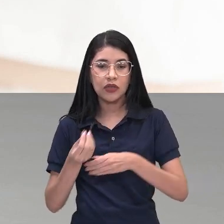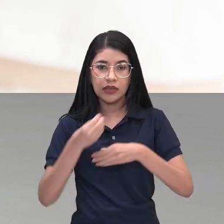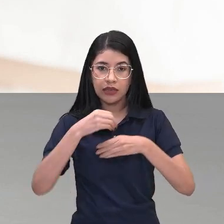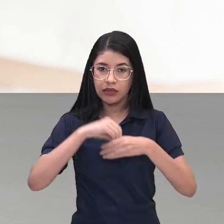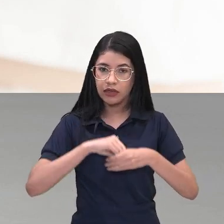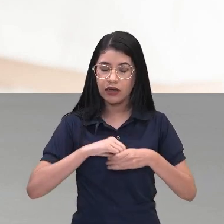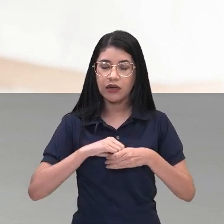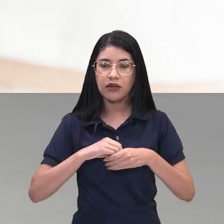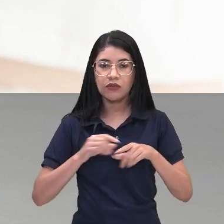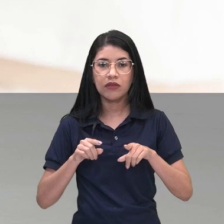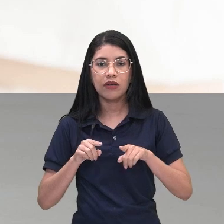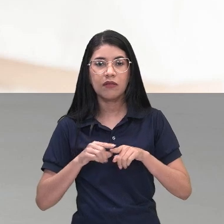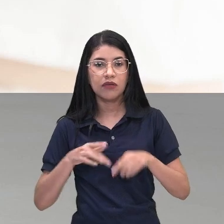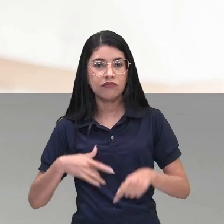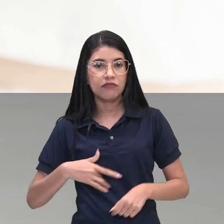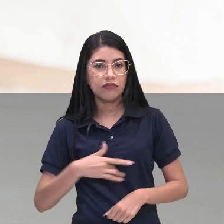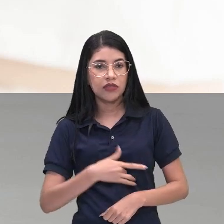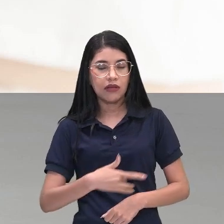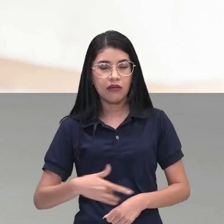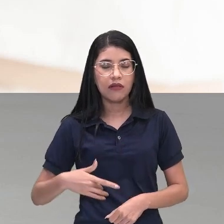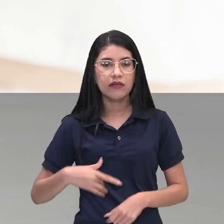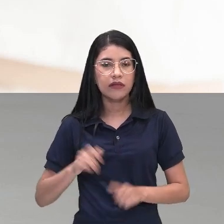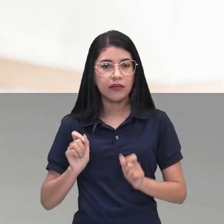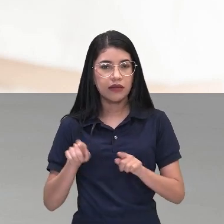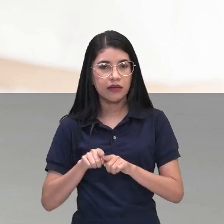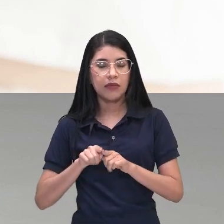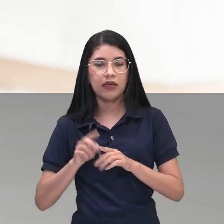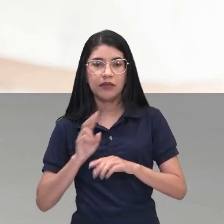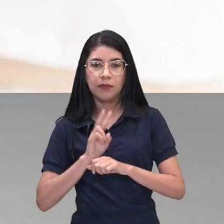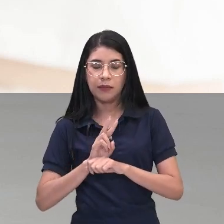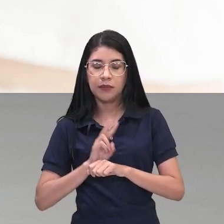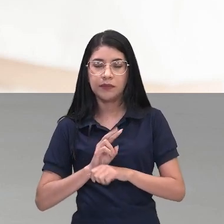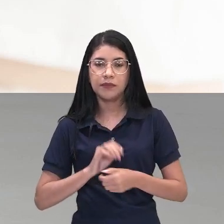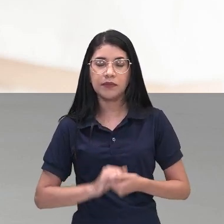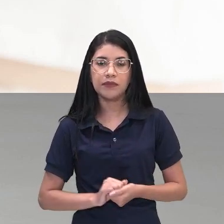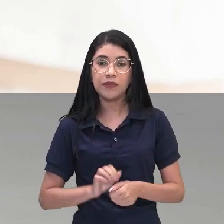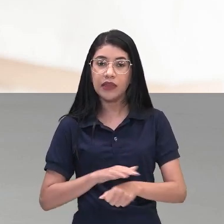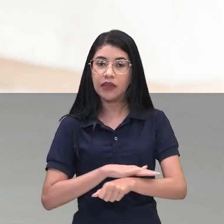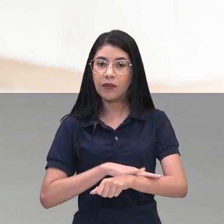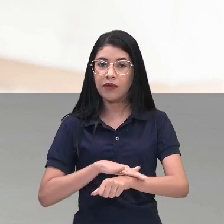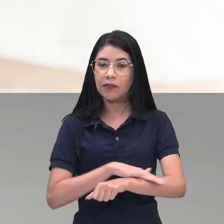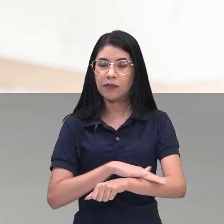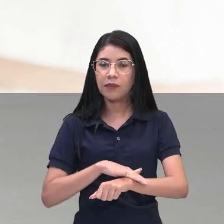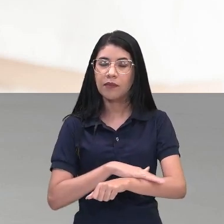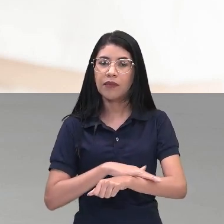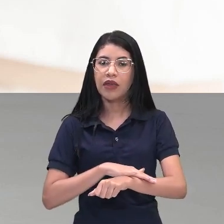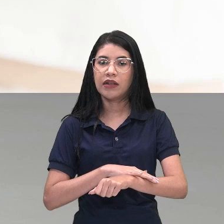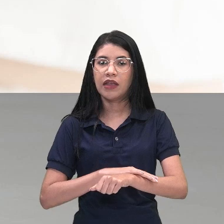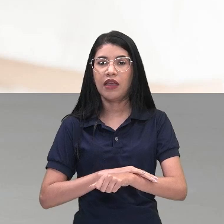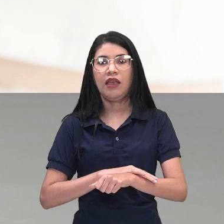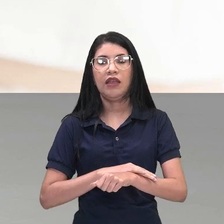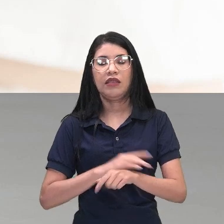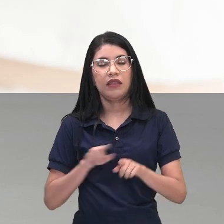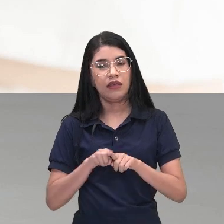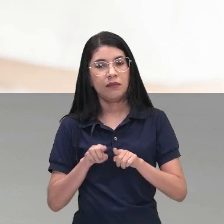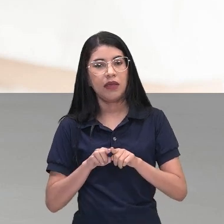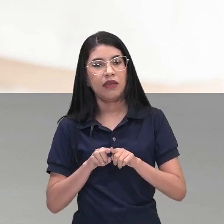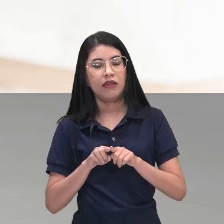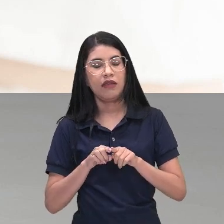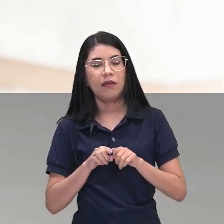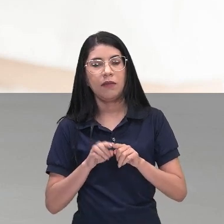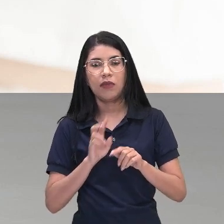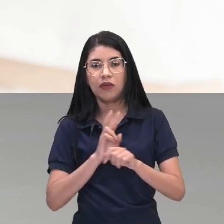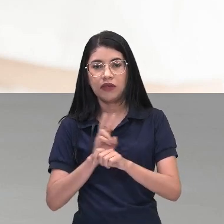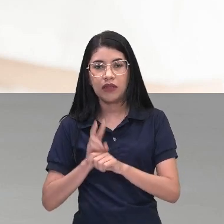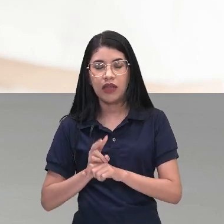internas, né? Os tecidos mais internos e os nossos órgãos também. Então, a pele, né? Ela vai ser esse nosso órgão que vai trazer essa proteção e ela